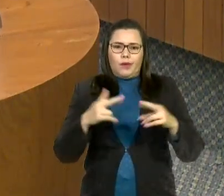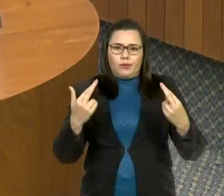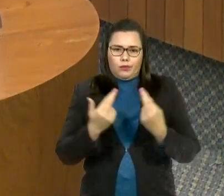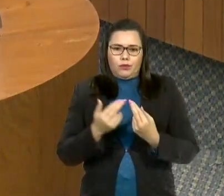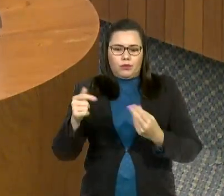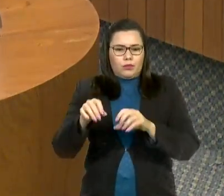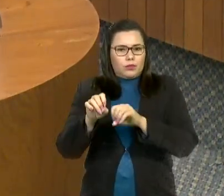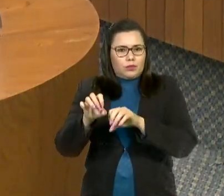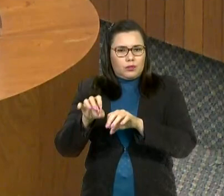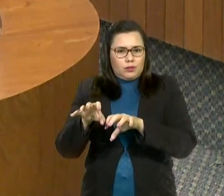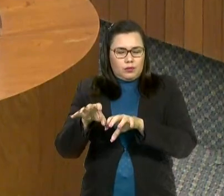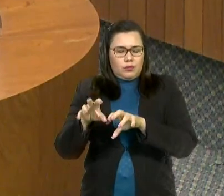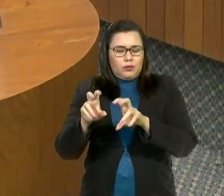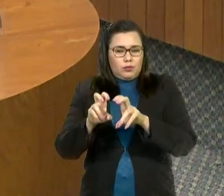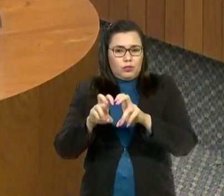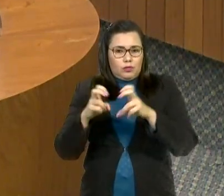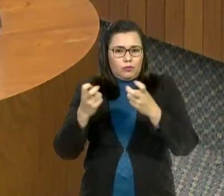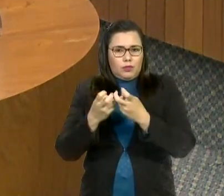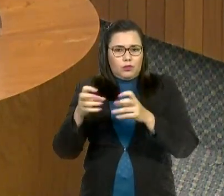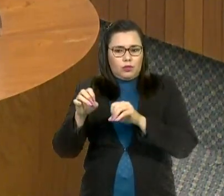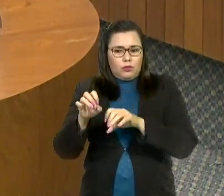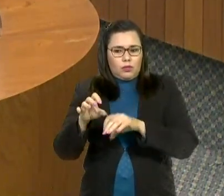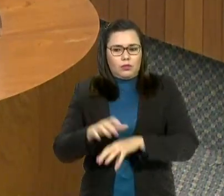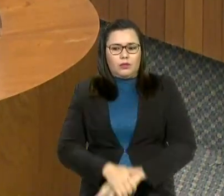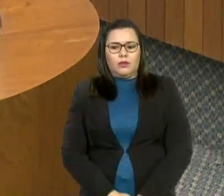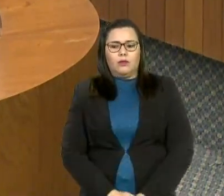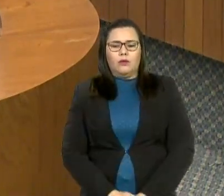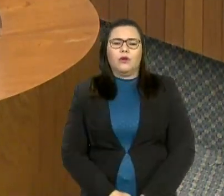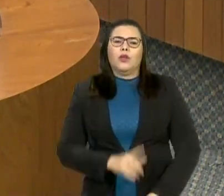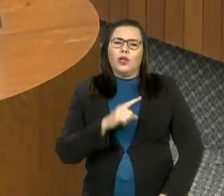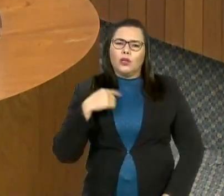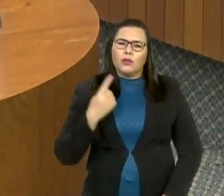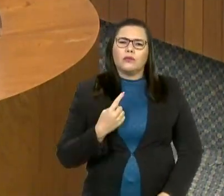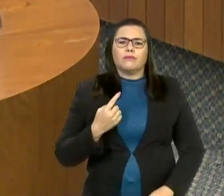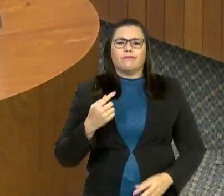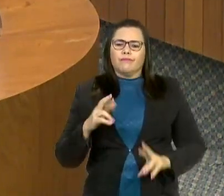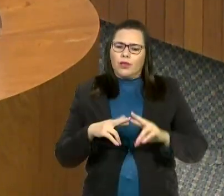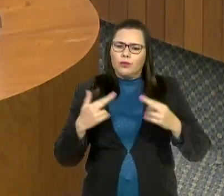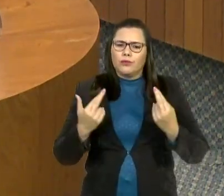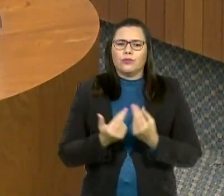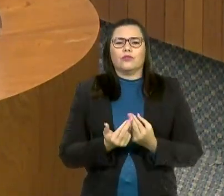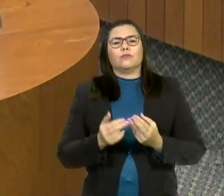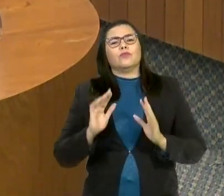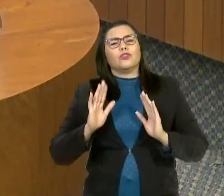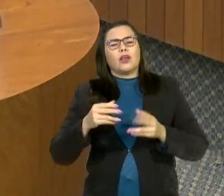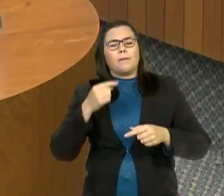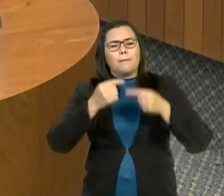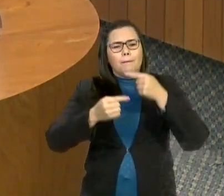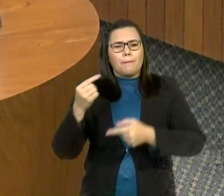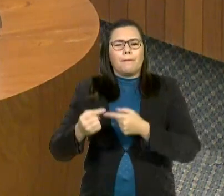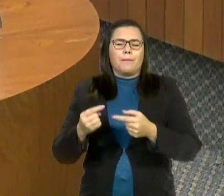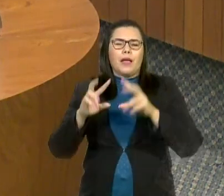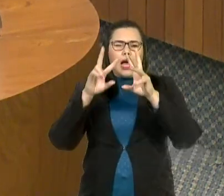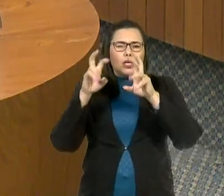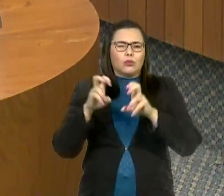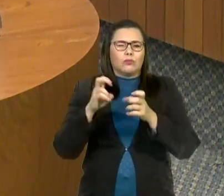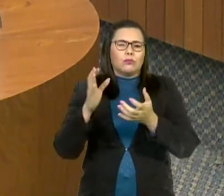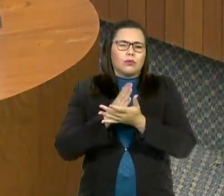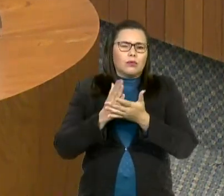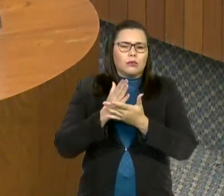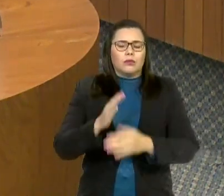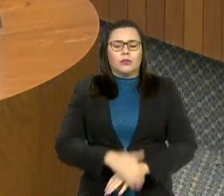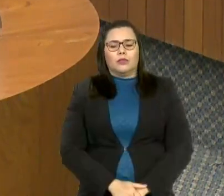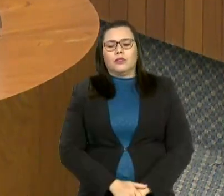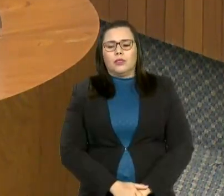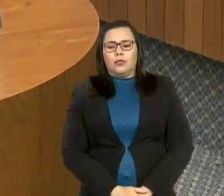reunião com algumas proposições, que eu quero, inclusive, socializar aqui com o plenário. E uma delas foi que essa casa passe a discutir a questão